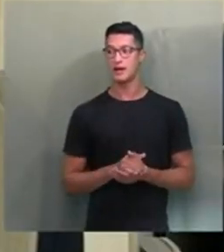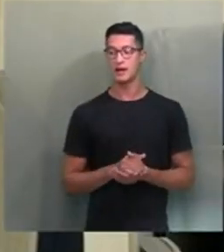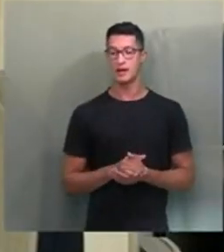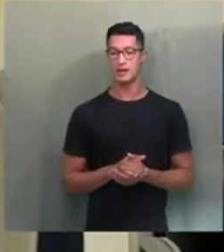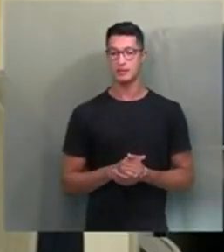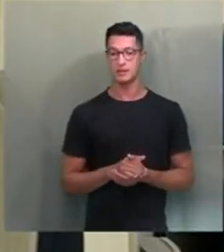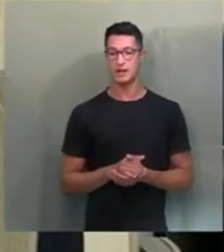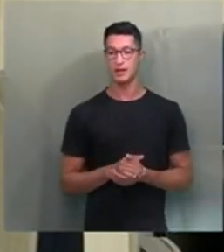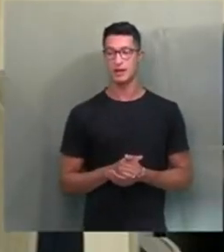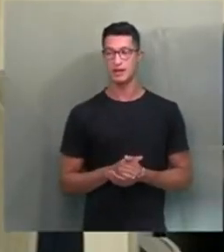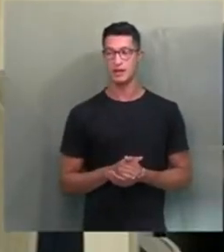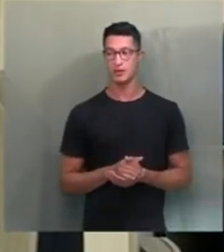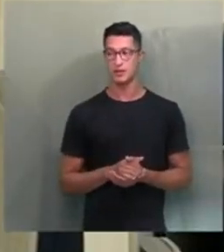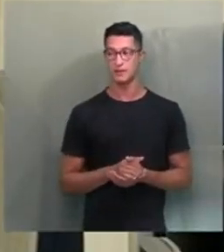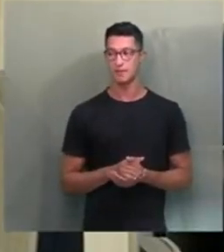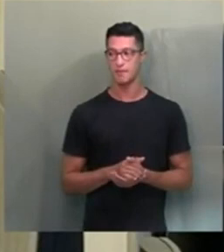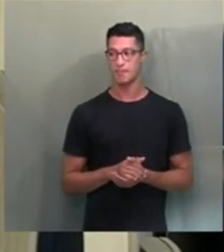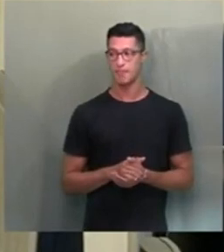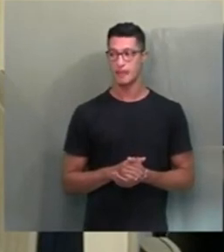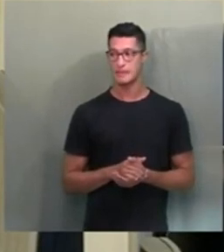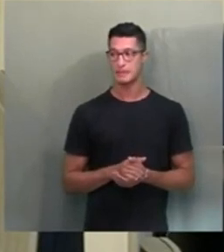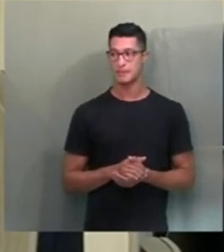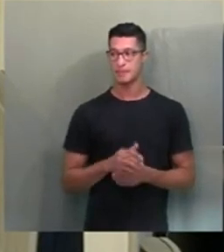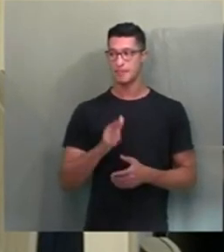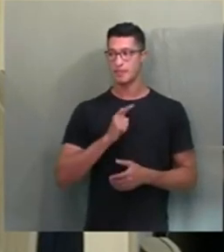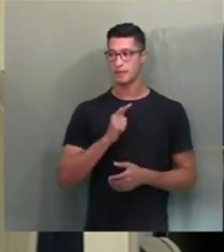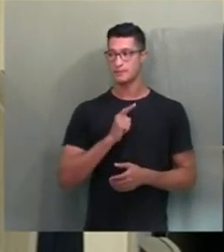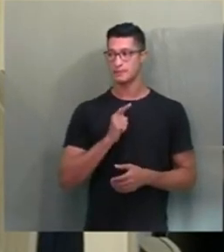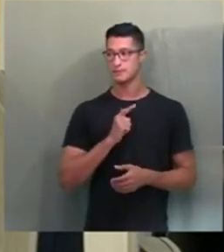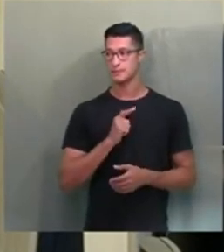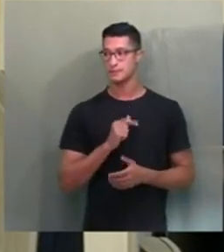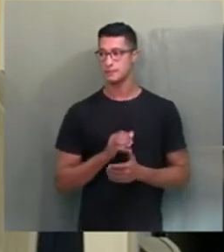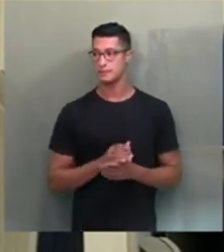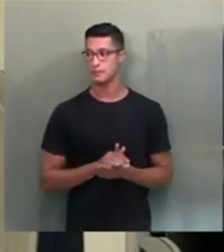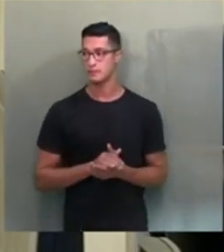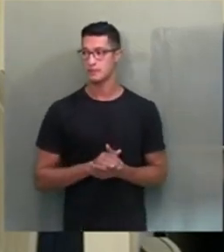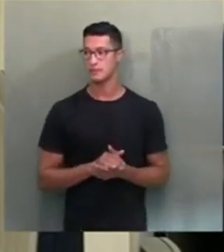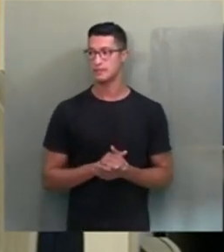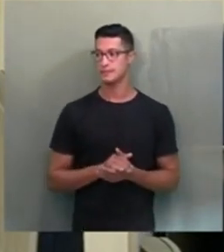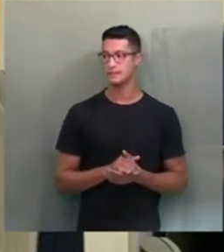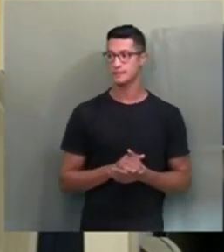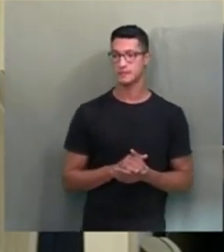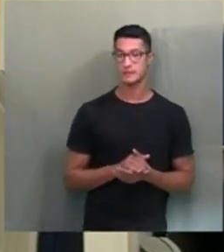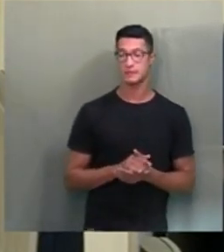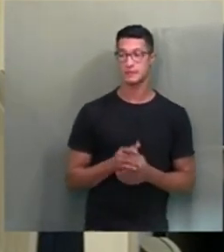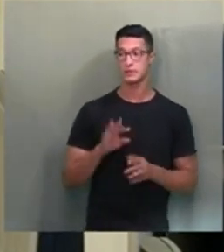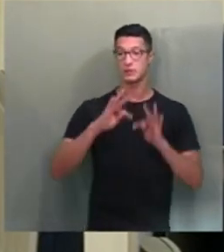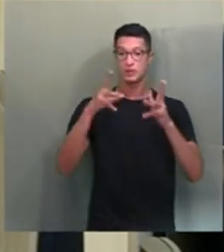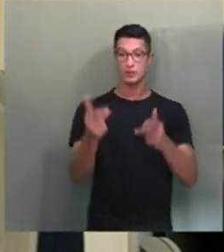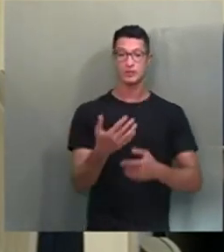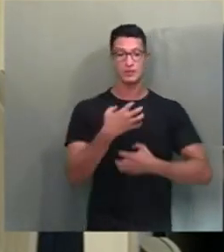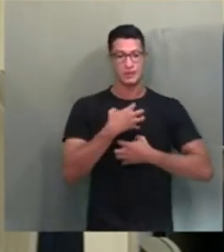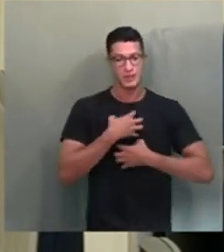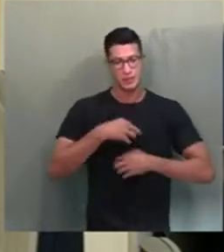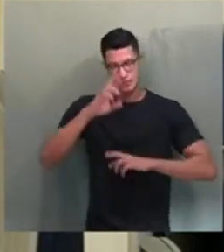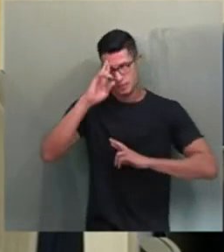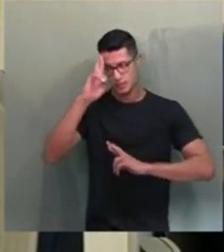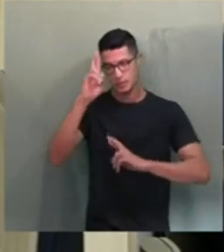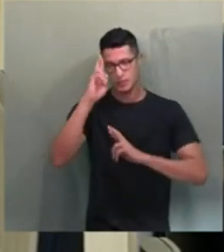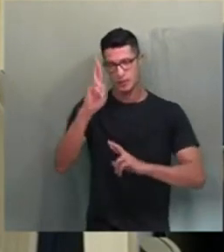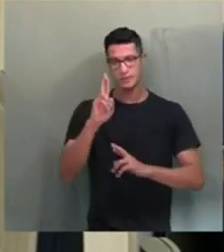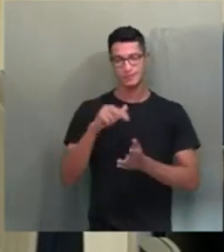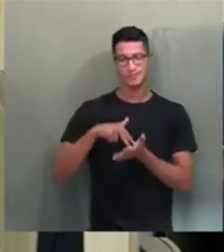Muito bem-vinda. A sua participação e as palavras, eu tenho certeza que todos aqui se sentem muito honrados pelo